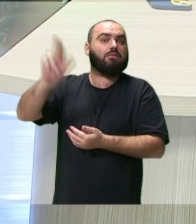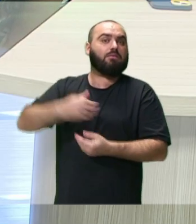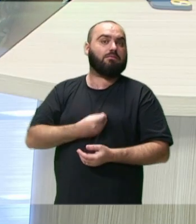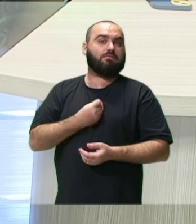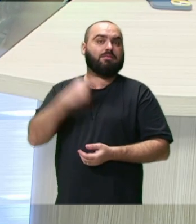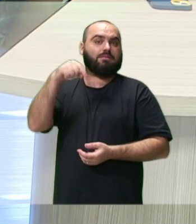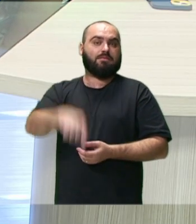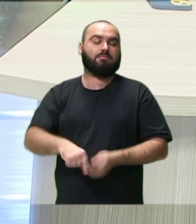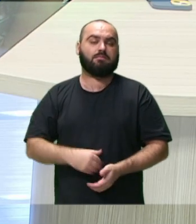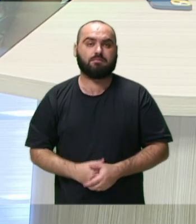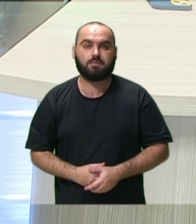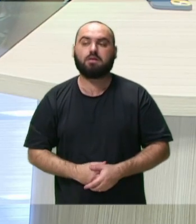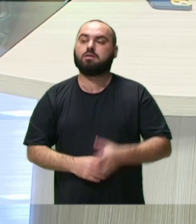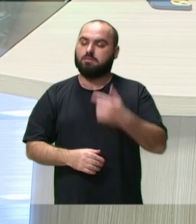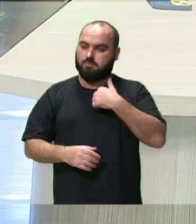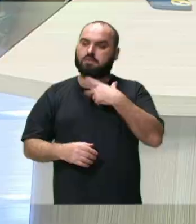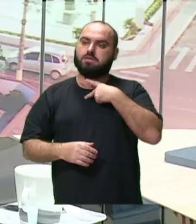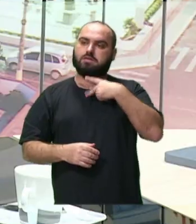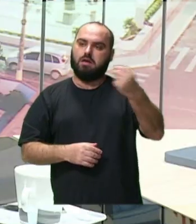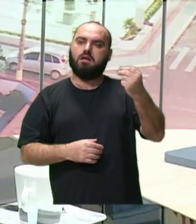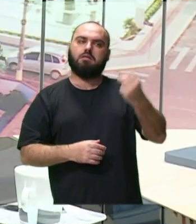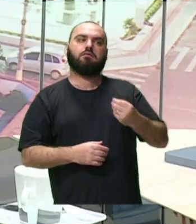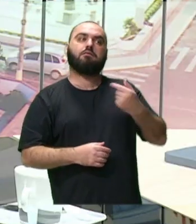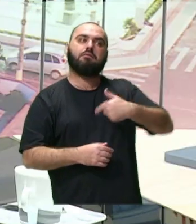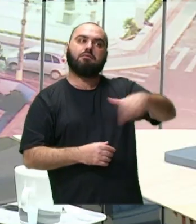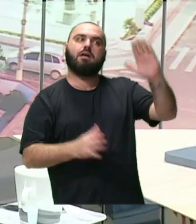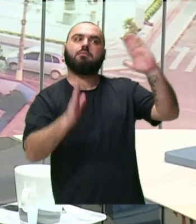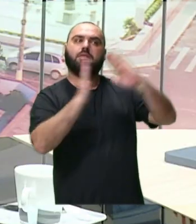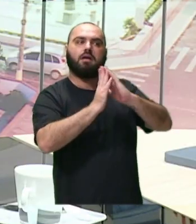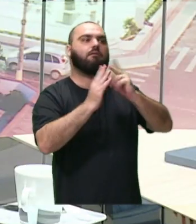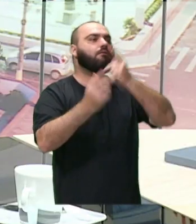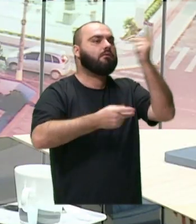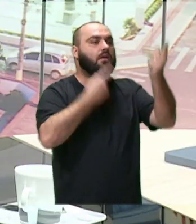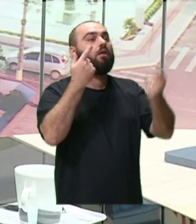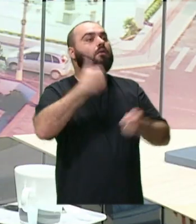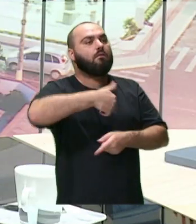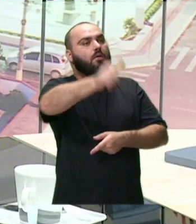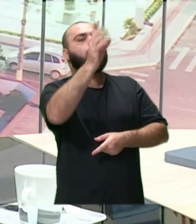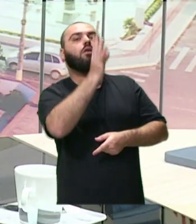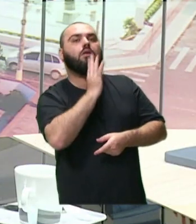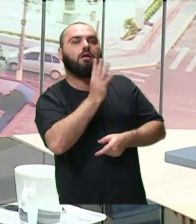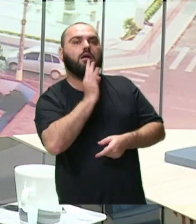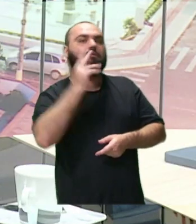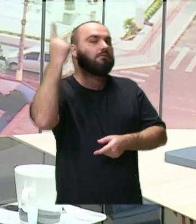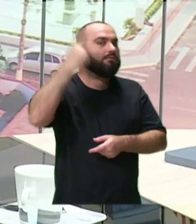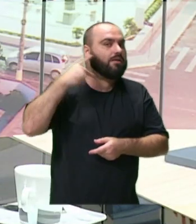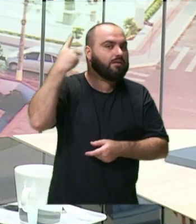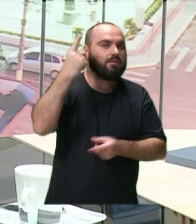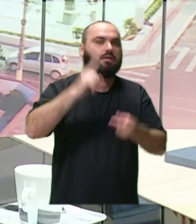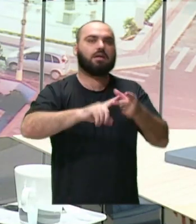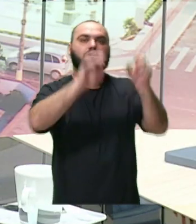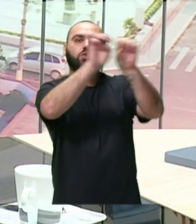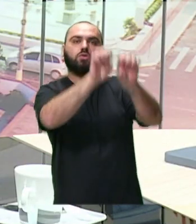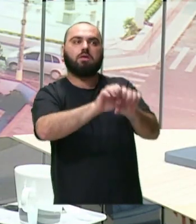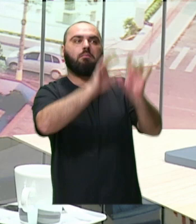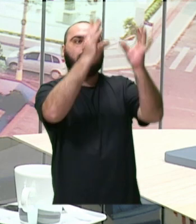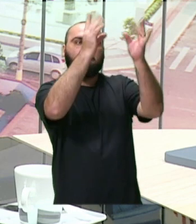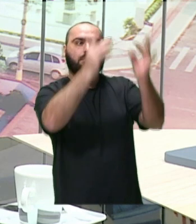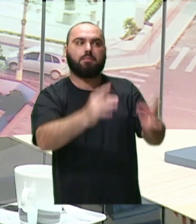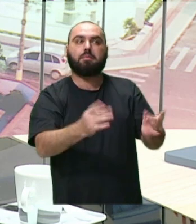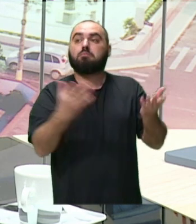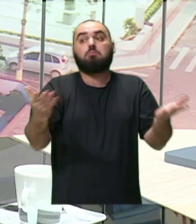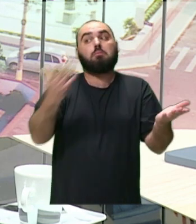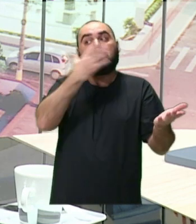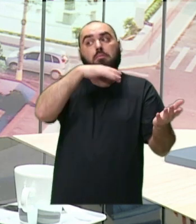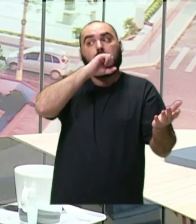que elas saiam daqui chegando em casa e falando, pai, fui lá conhecer as vereadoras, tem isso, tem aquilo outro, olha que legal a estrutura, pai, pode ser que eu queira ser a